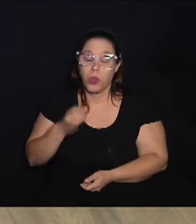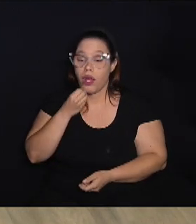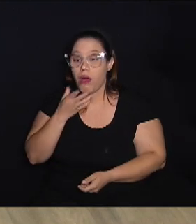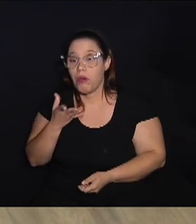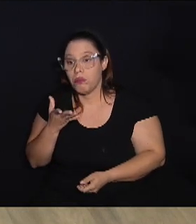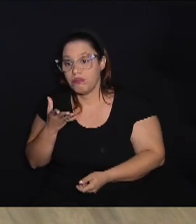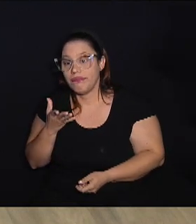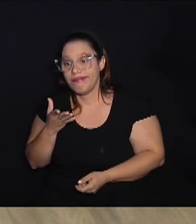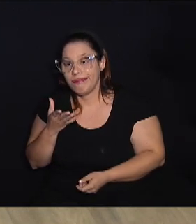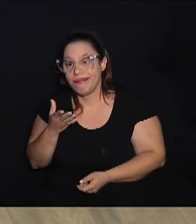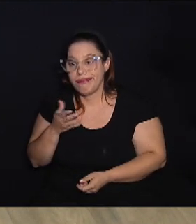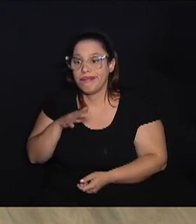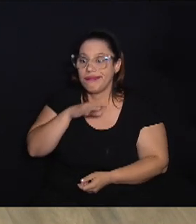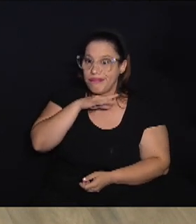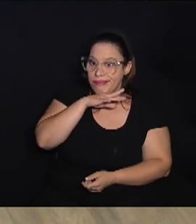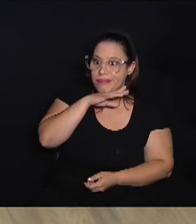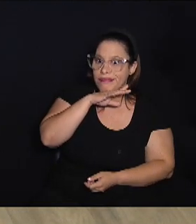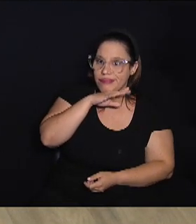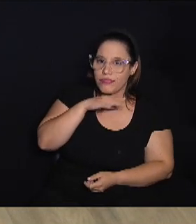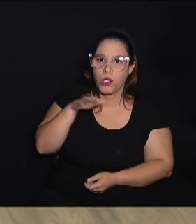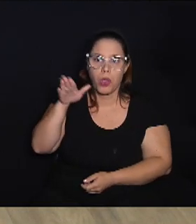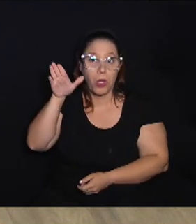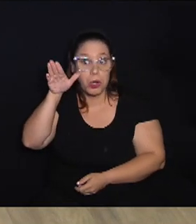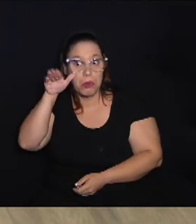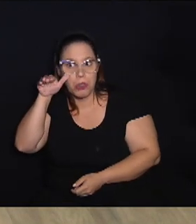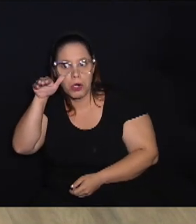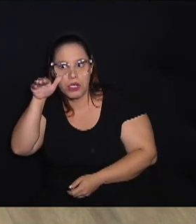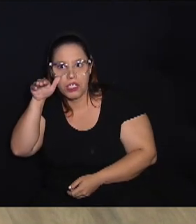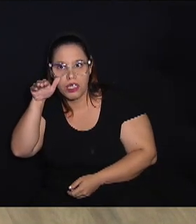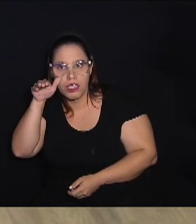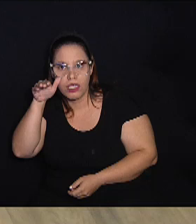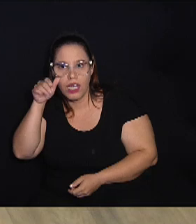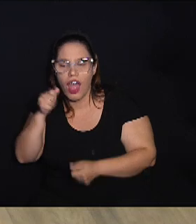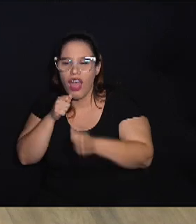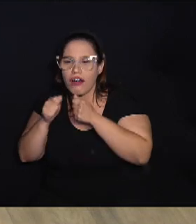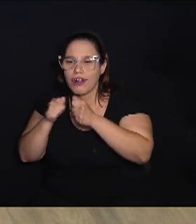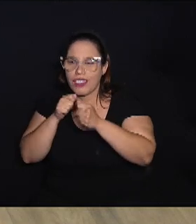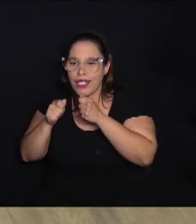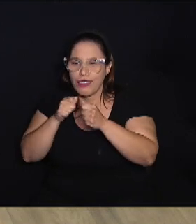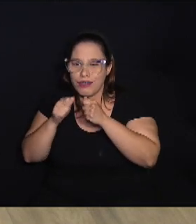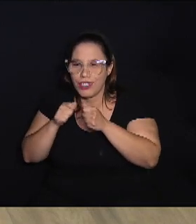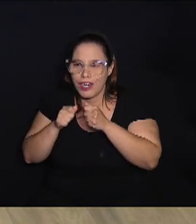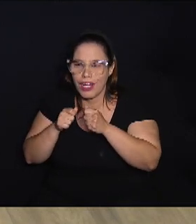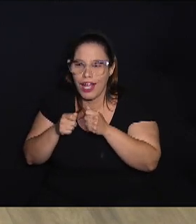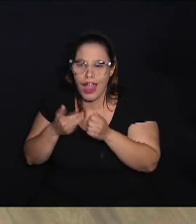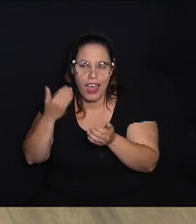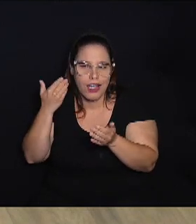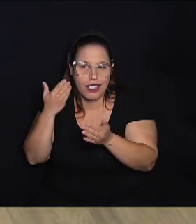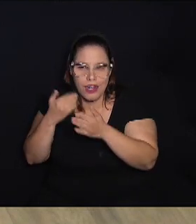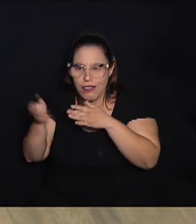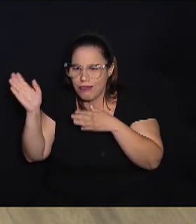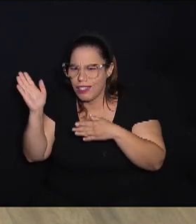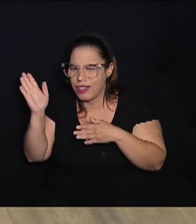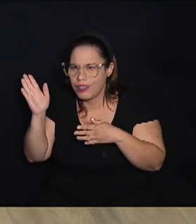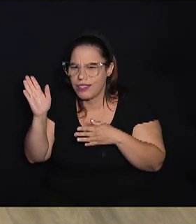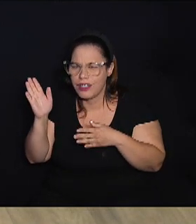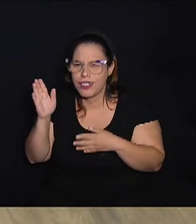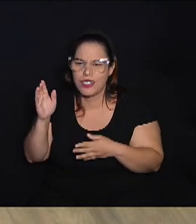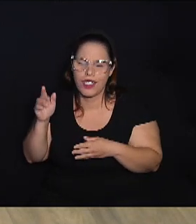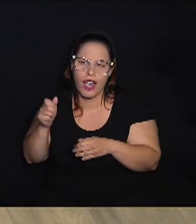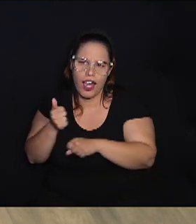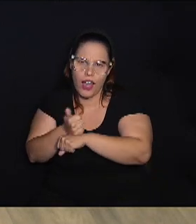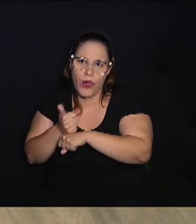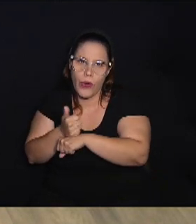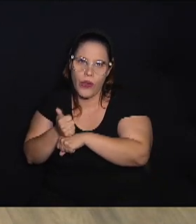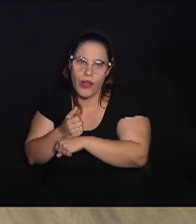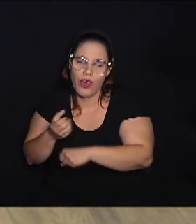mas também o lado complicado. Tem uma curiosidade. Diga. São jornalistas que decidiram deixar a profissão, deixar não, viver de